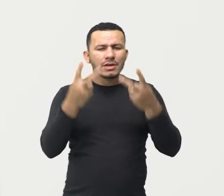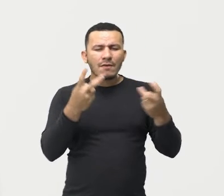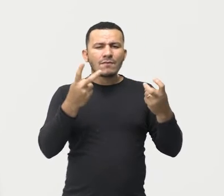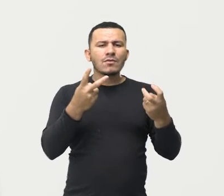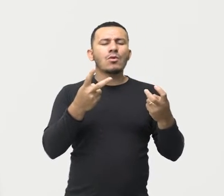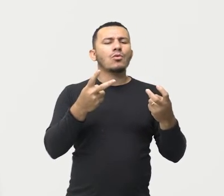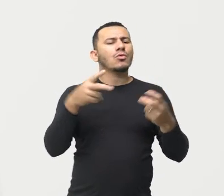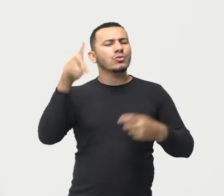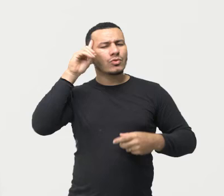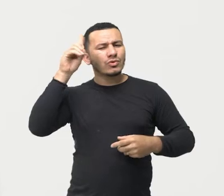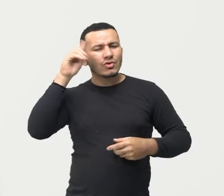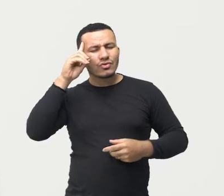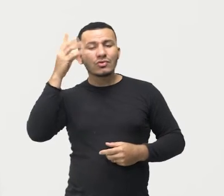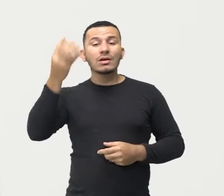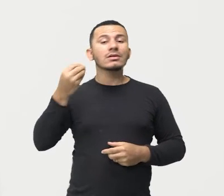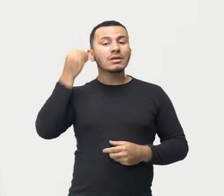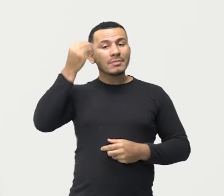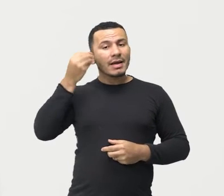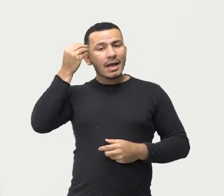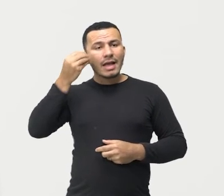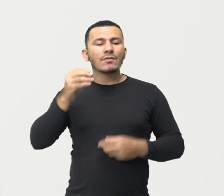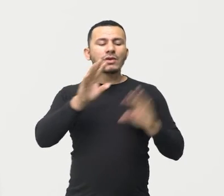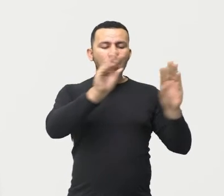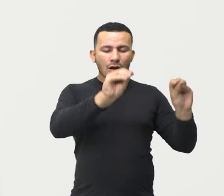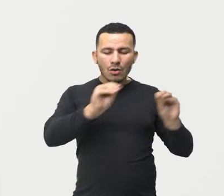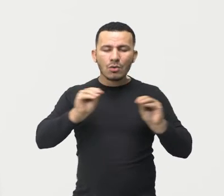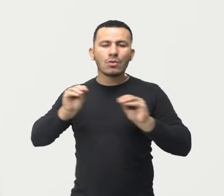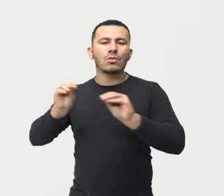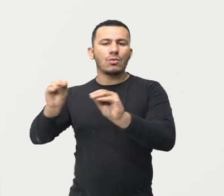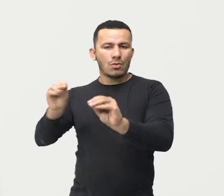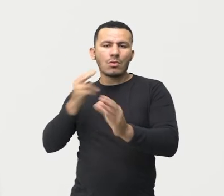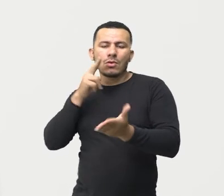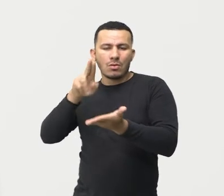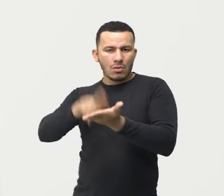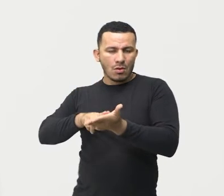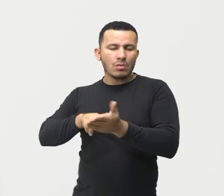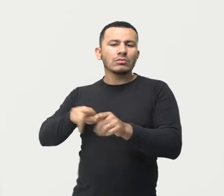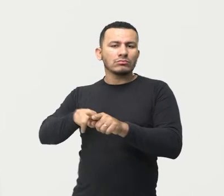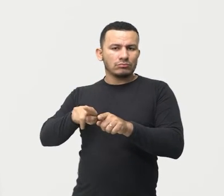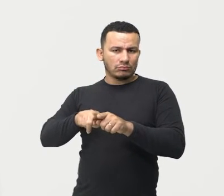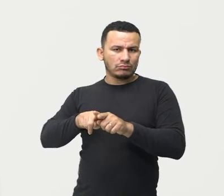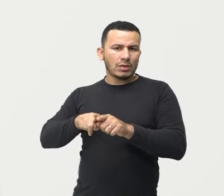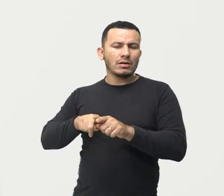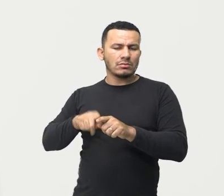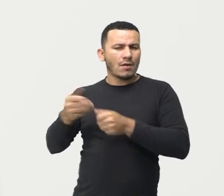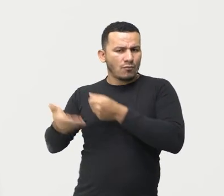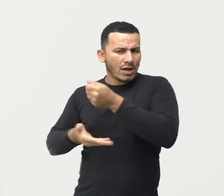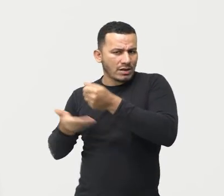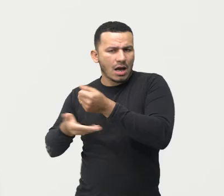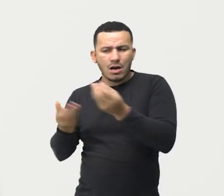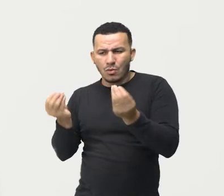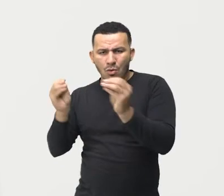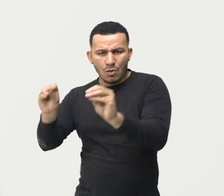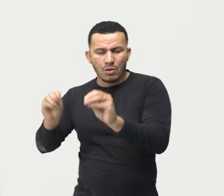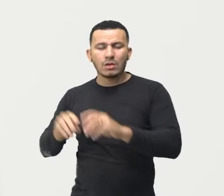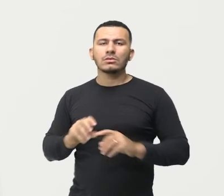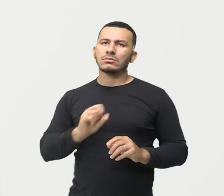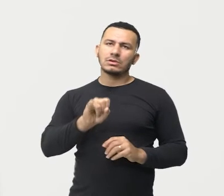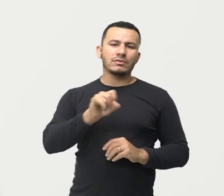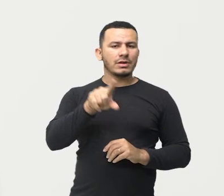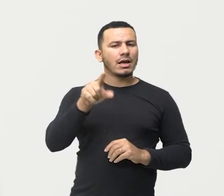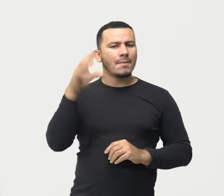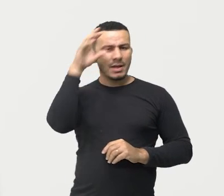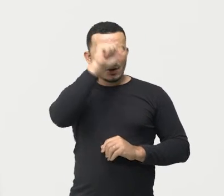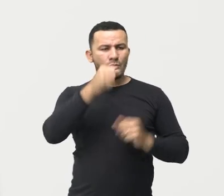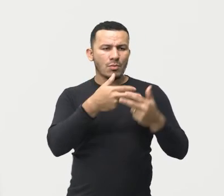alguma informação do seu cotidiano que você observou, vai poder servir de fundamentação. Algo que você aprendeu na escola,